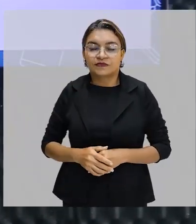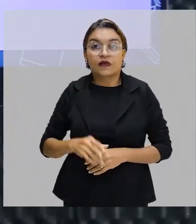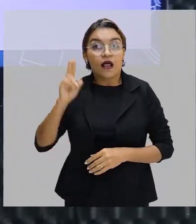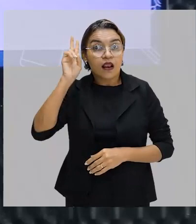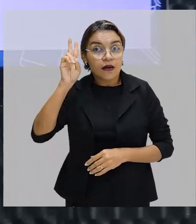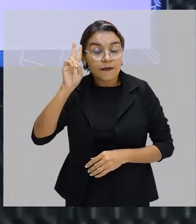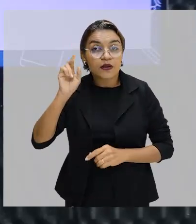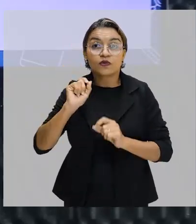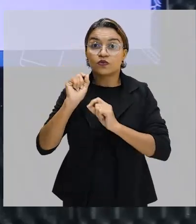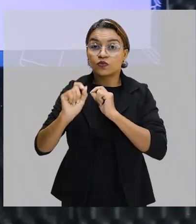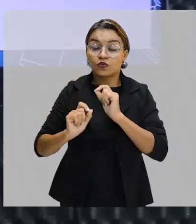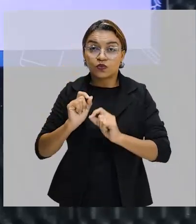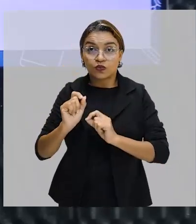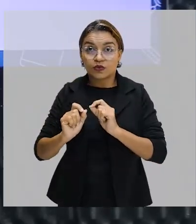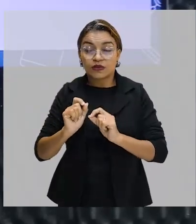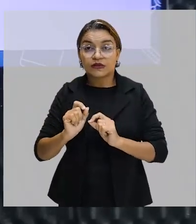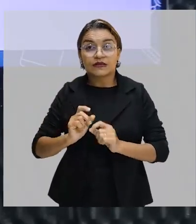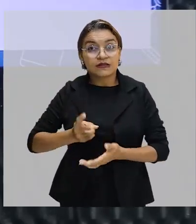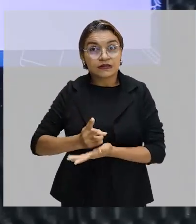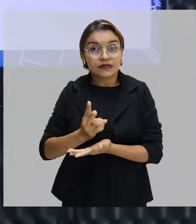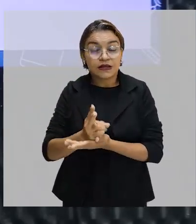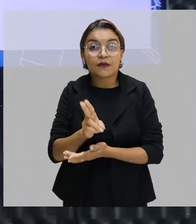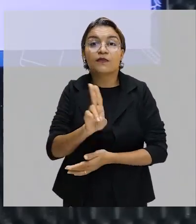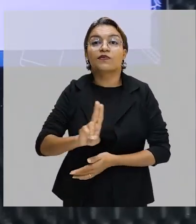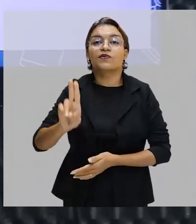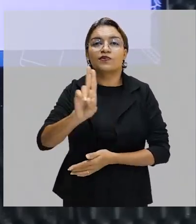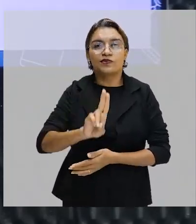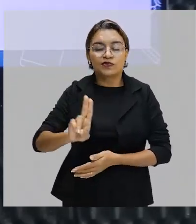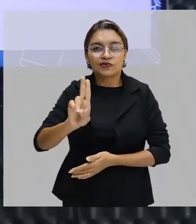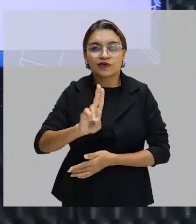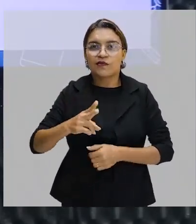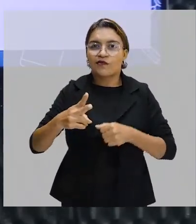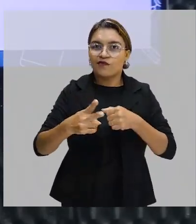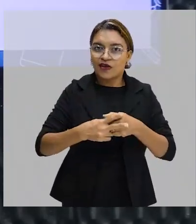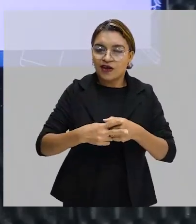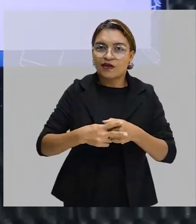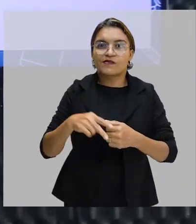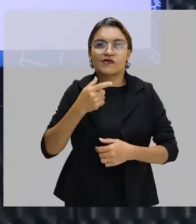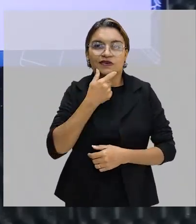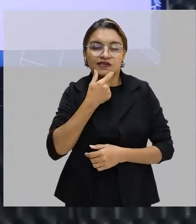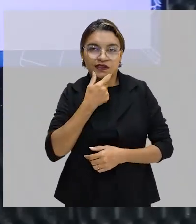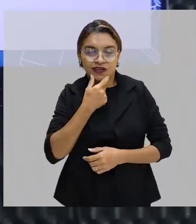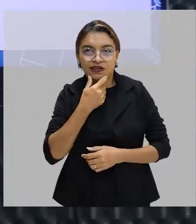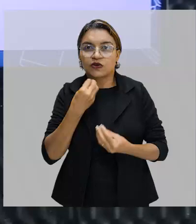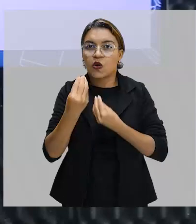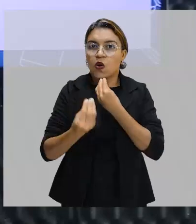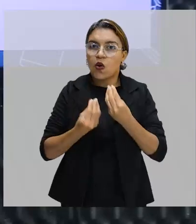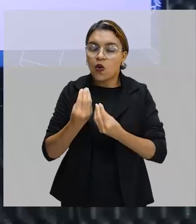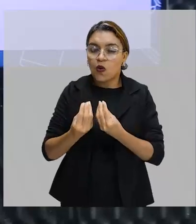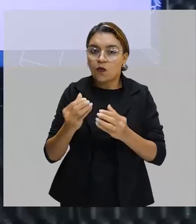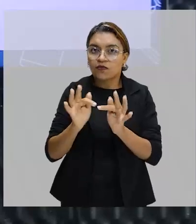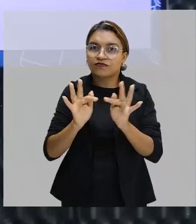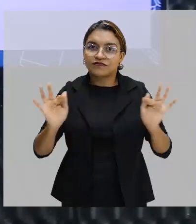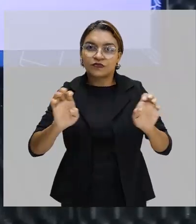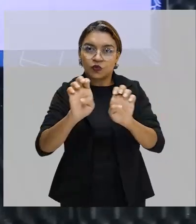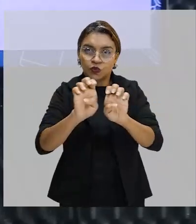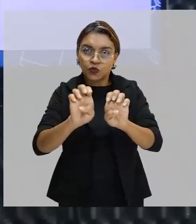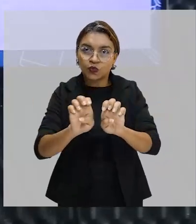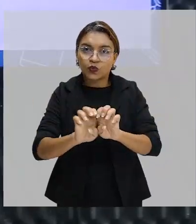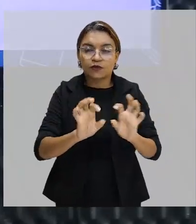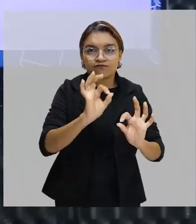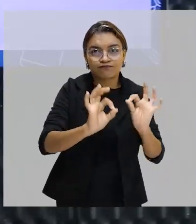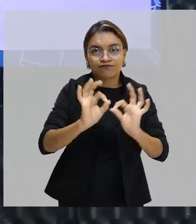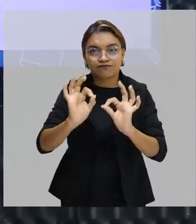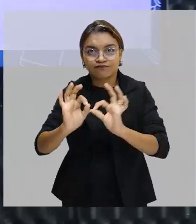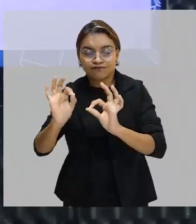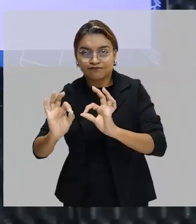tempos verbais, nós voltamos para essa estrutura, tá? Como que nós montamos essas frases considerando o processo